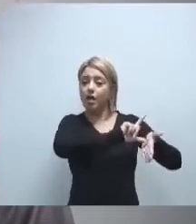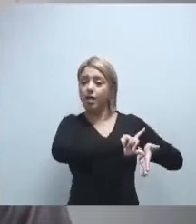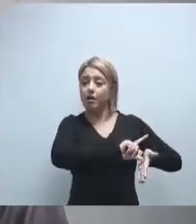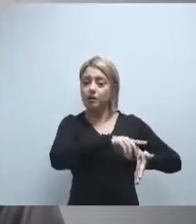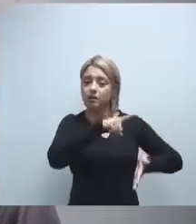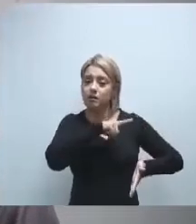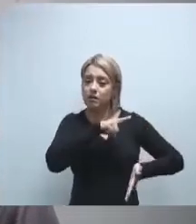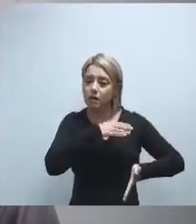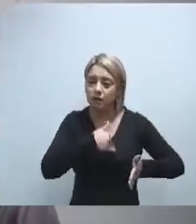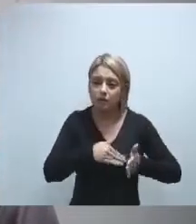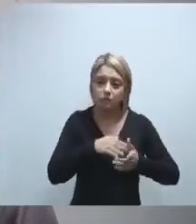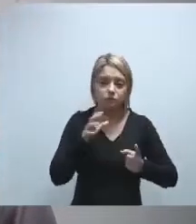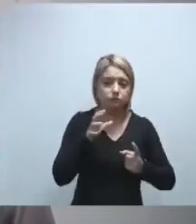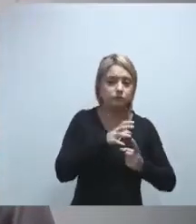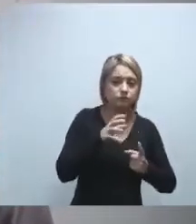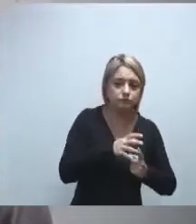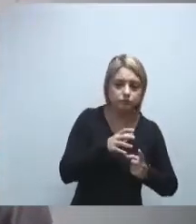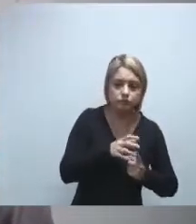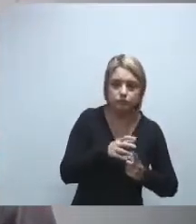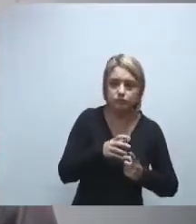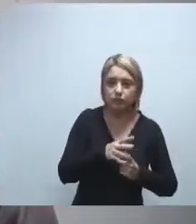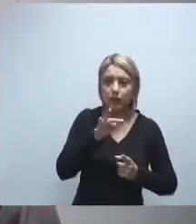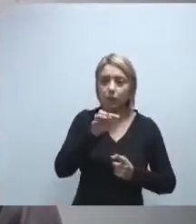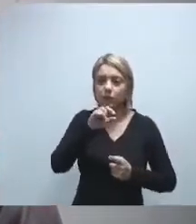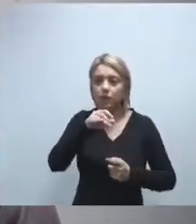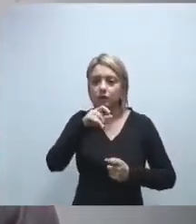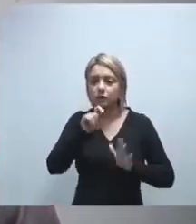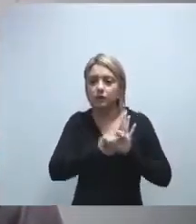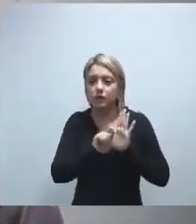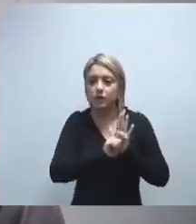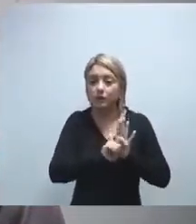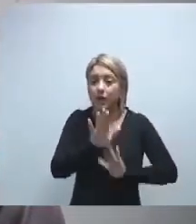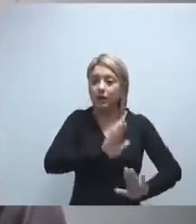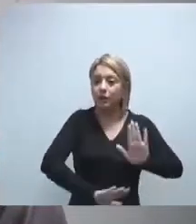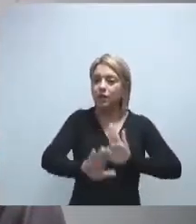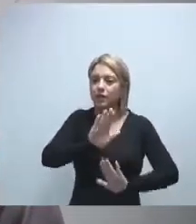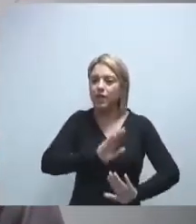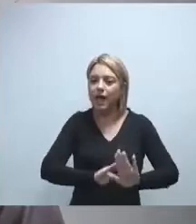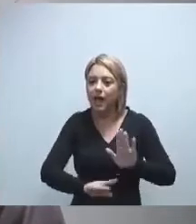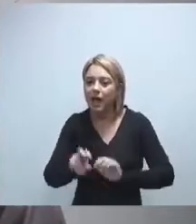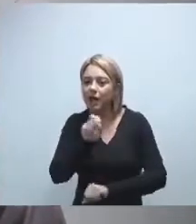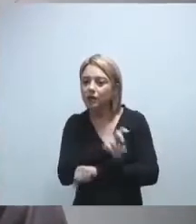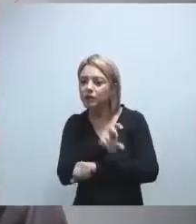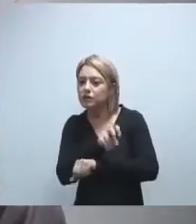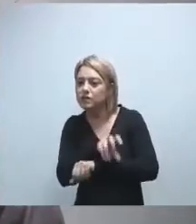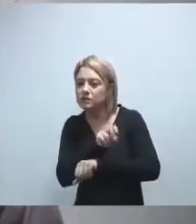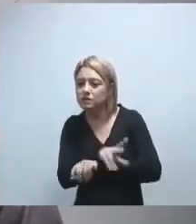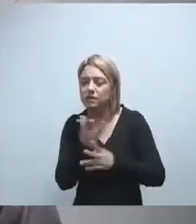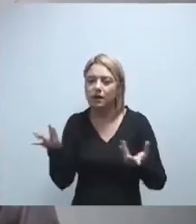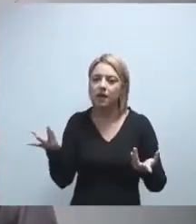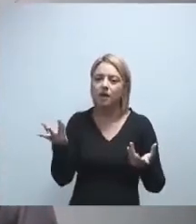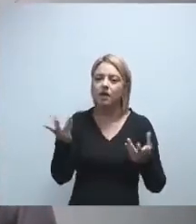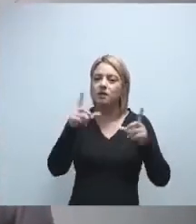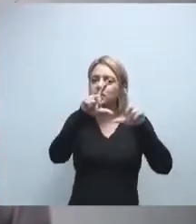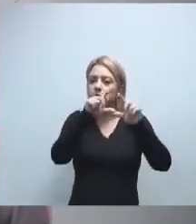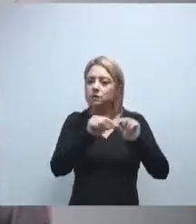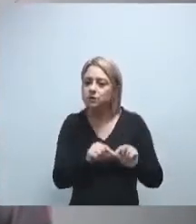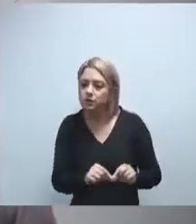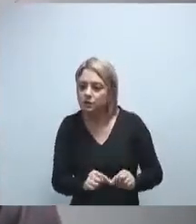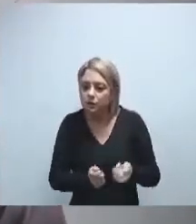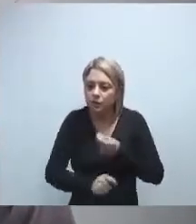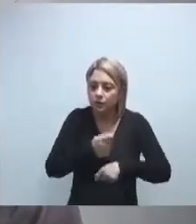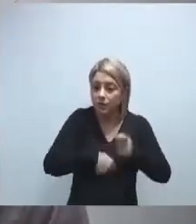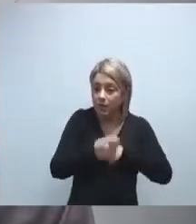temos que combater o traficante vai cuidar do viciado diminuir o mercado a questão de tráfico de